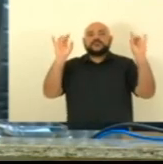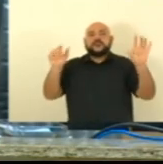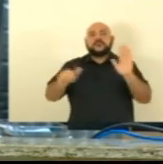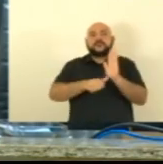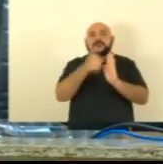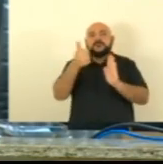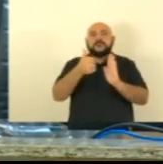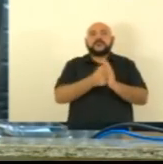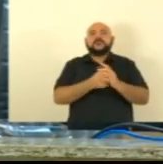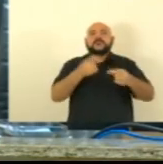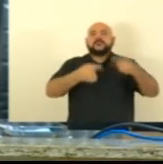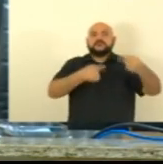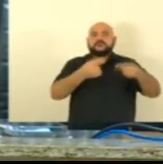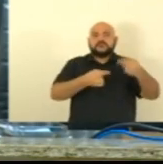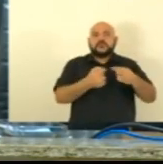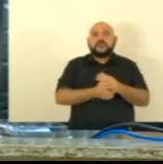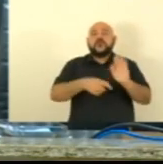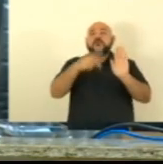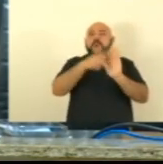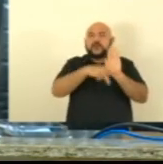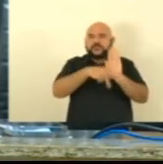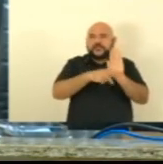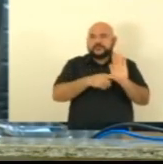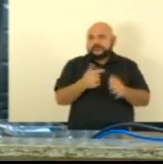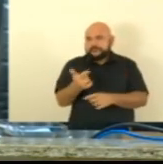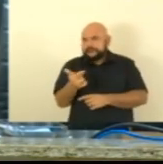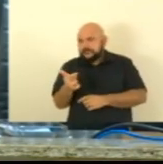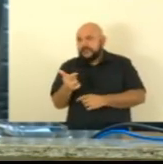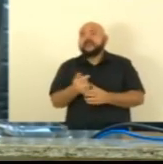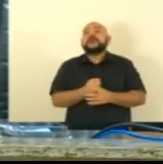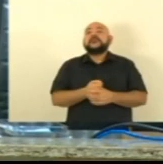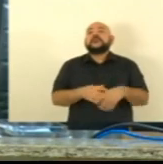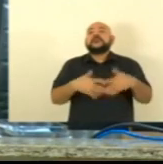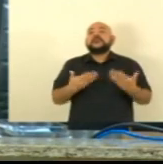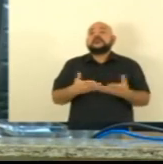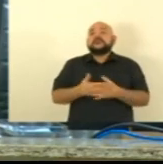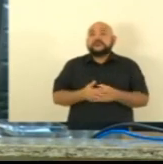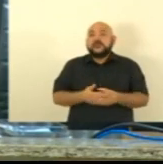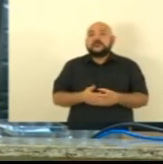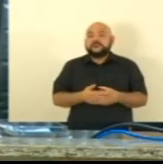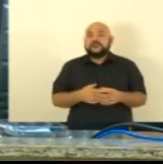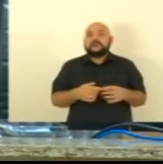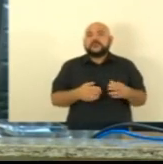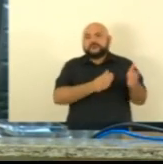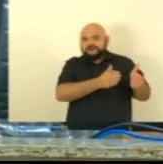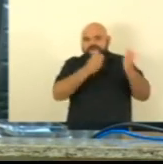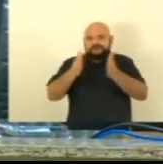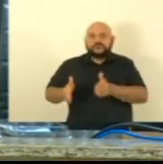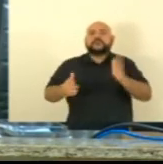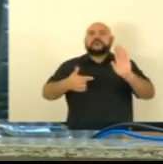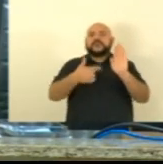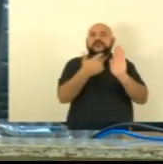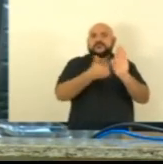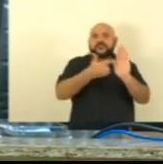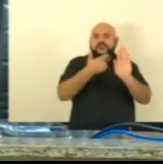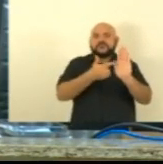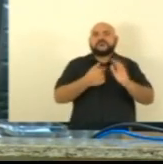Em discussão os projetos, não havendo oradores inscritos, as matérias seguem para a segunda sessão.